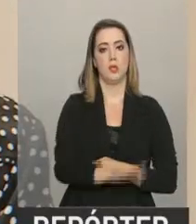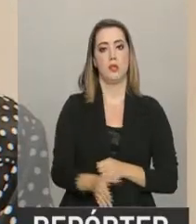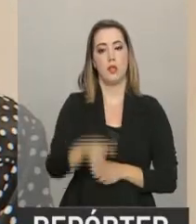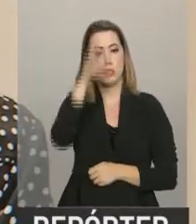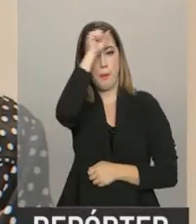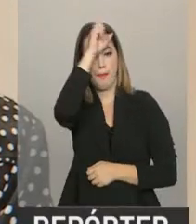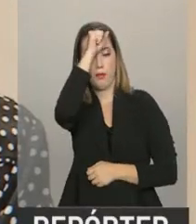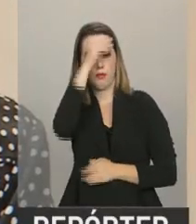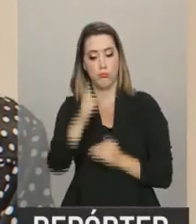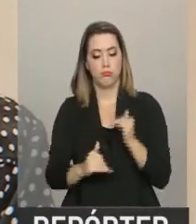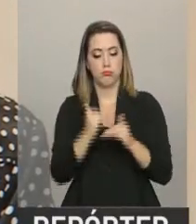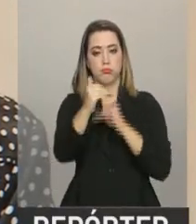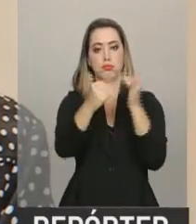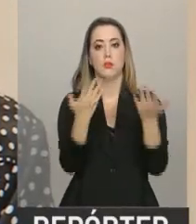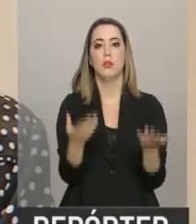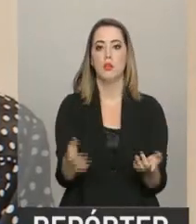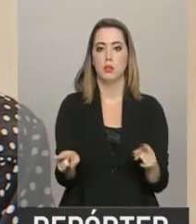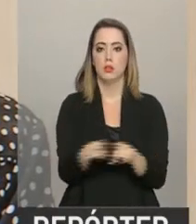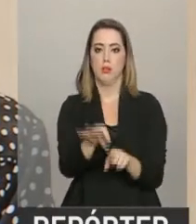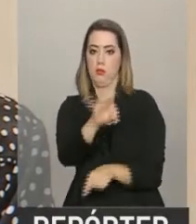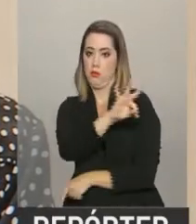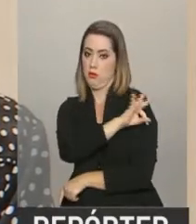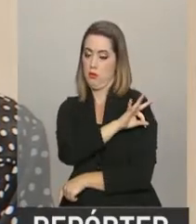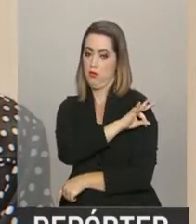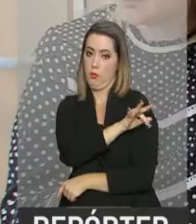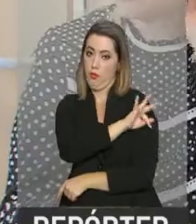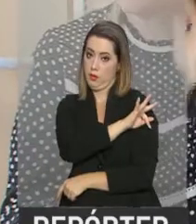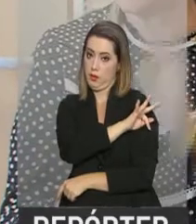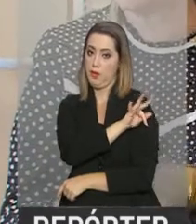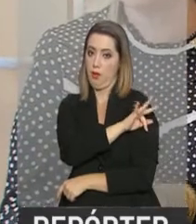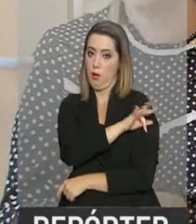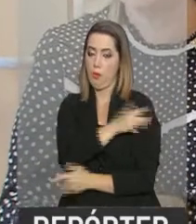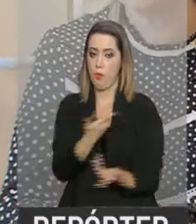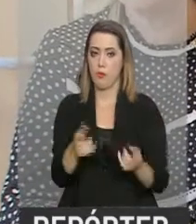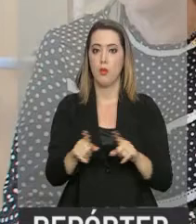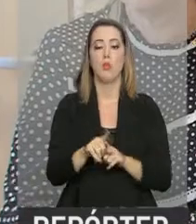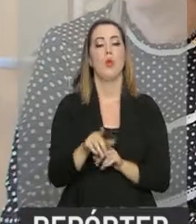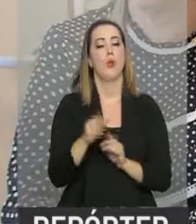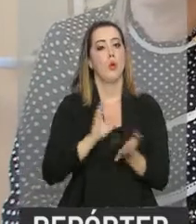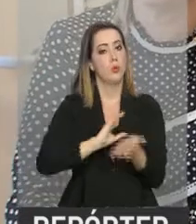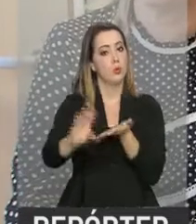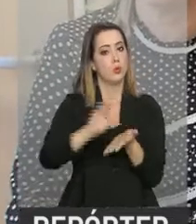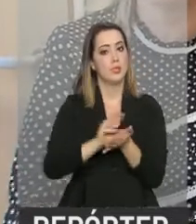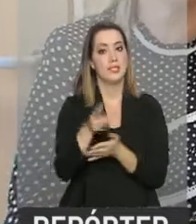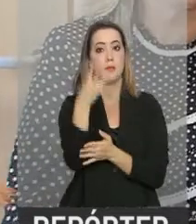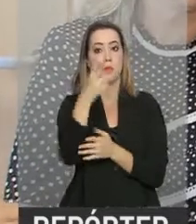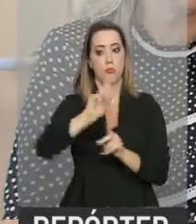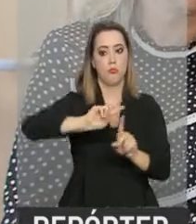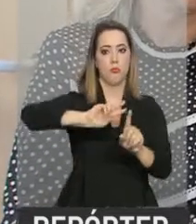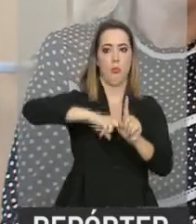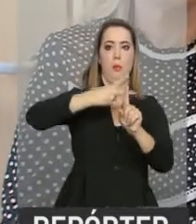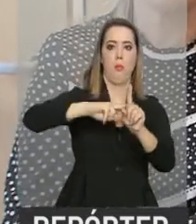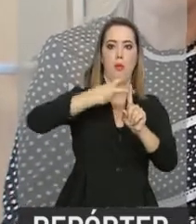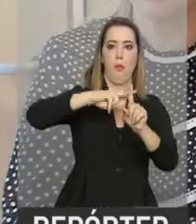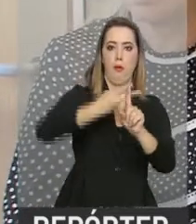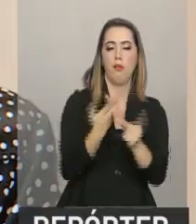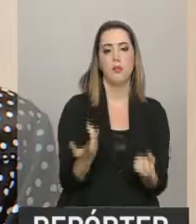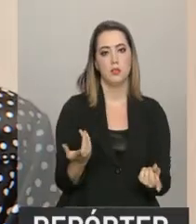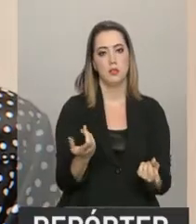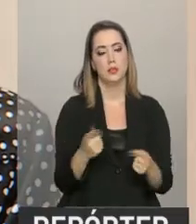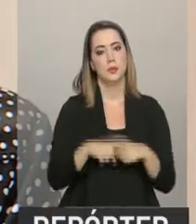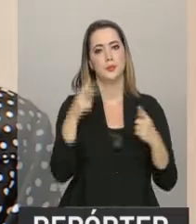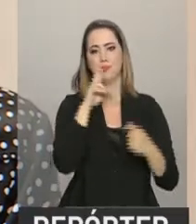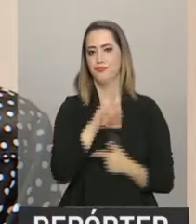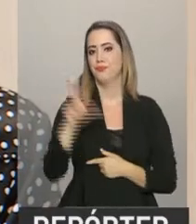fundamental ele afirma ainda que o orçamento da educação triplicou nos últimos 12 anos mas mesmo assim não houve resultado efetivo